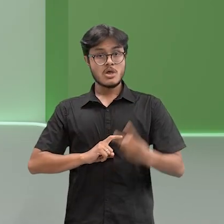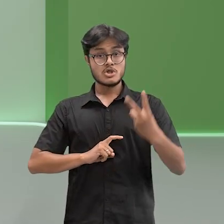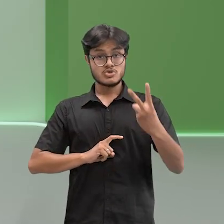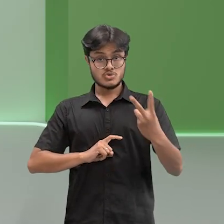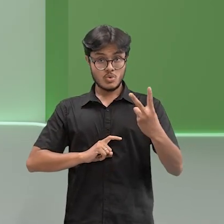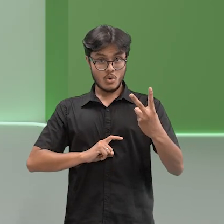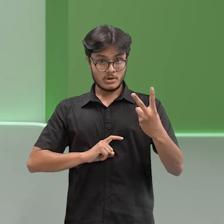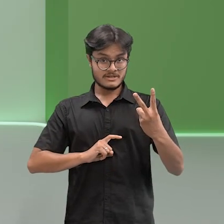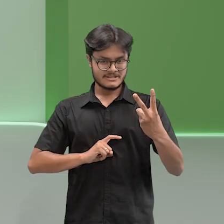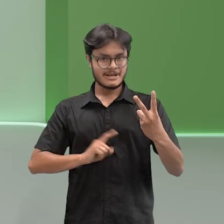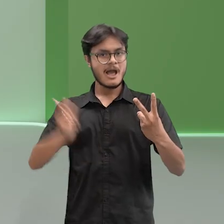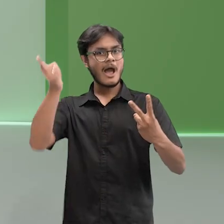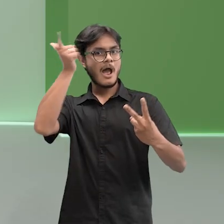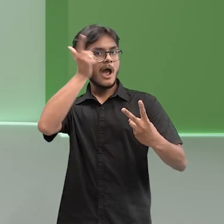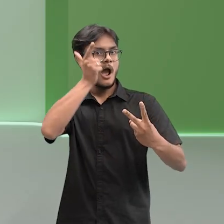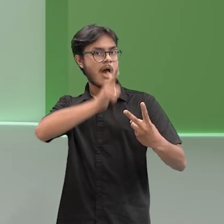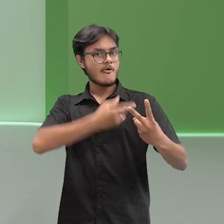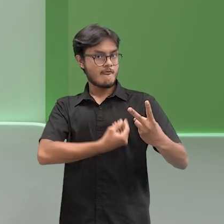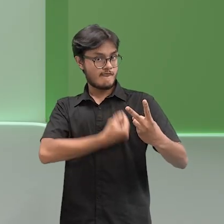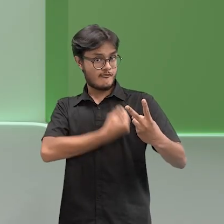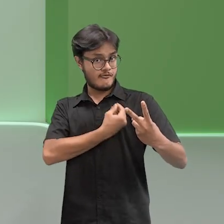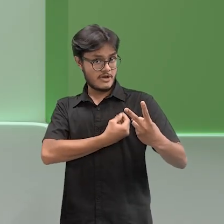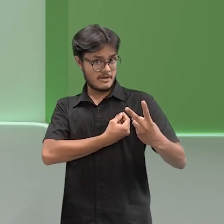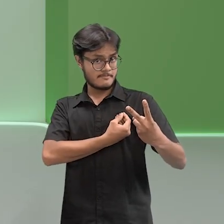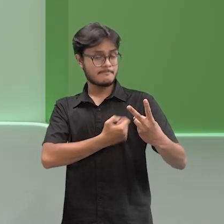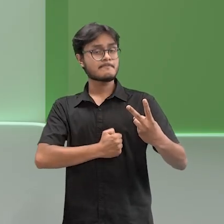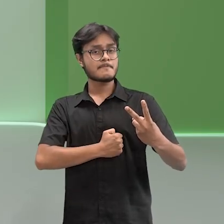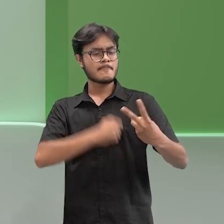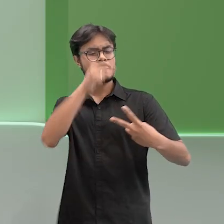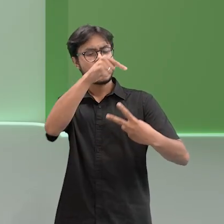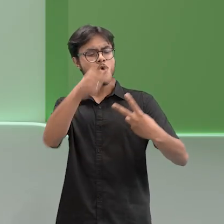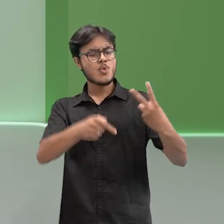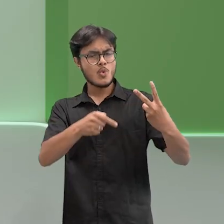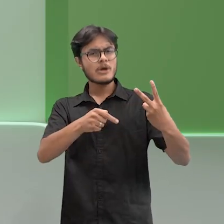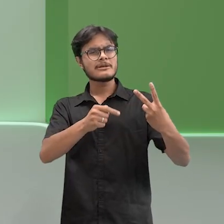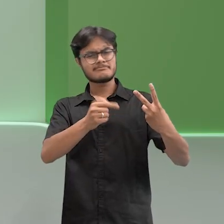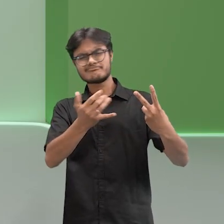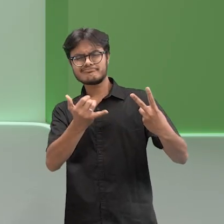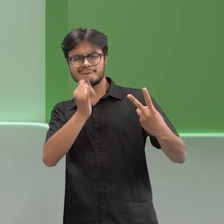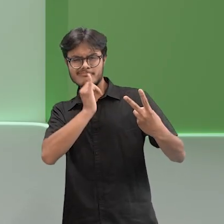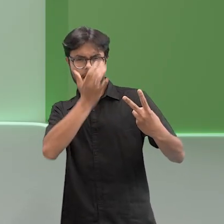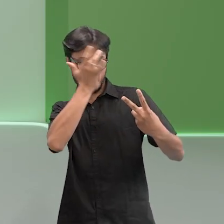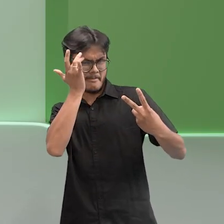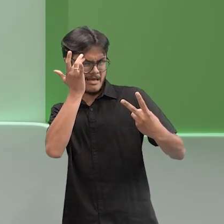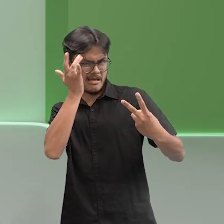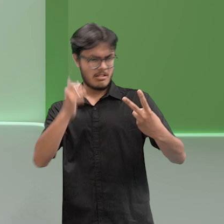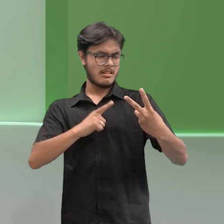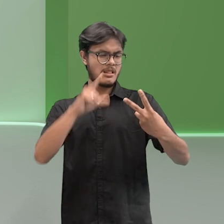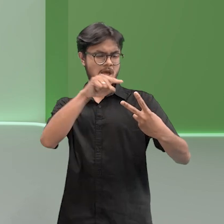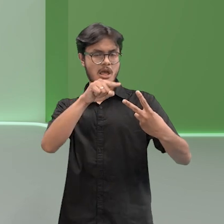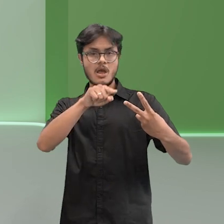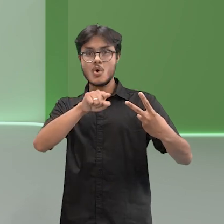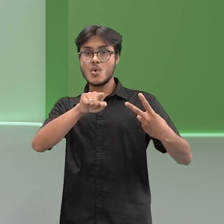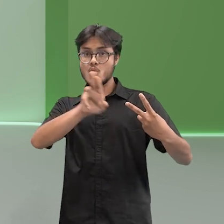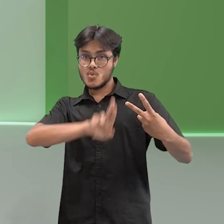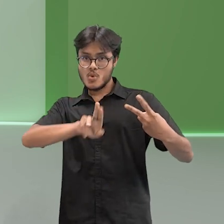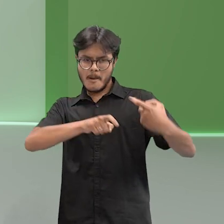para completar o seu ciclo de vida, em um desses hospedeiros, ele vai realizar a